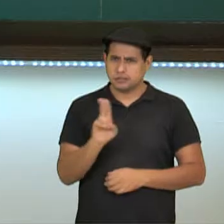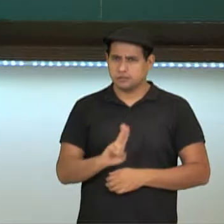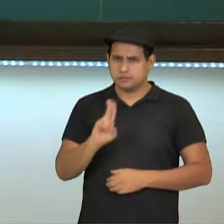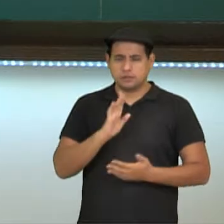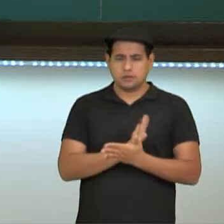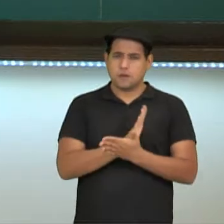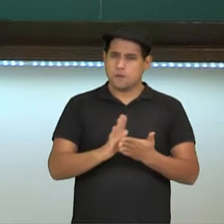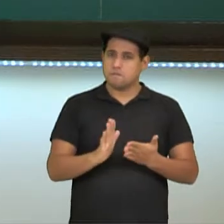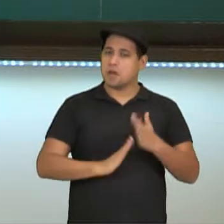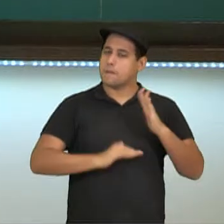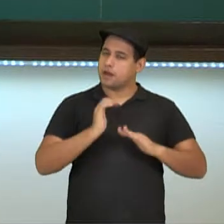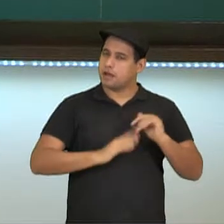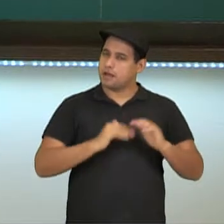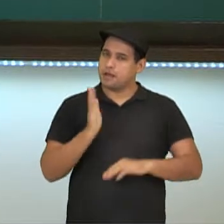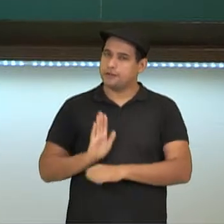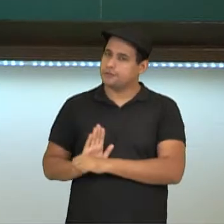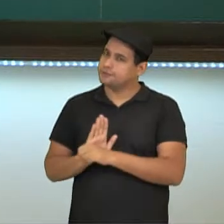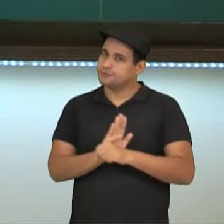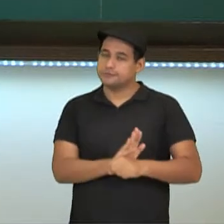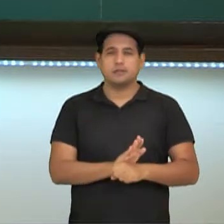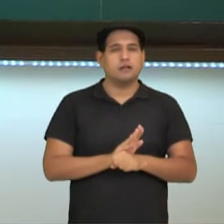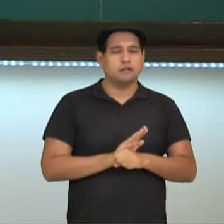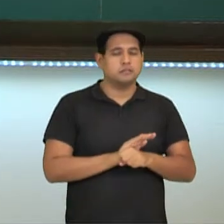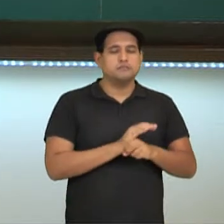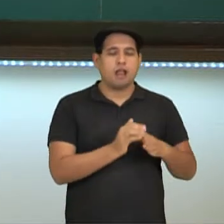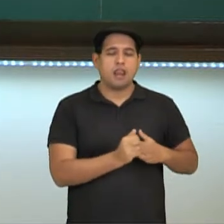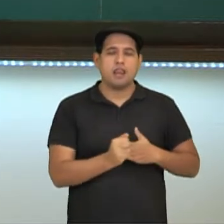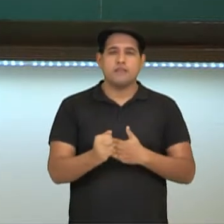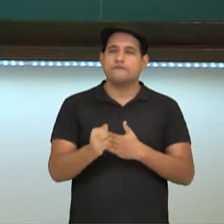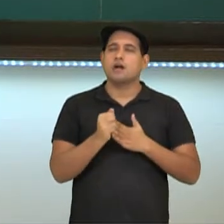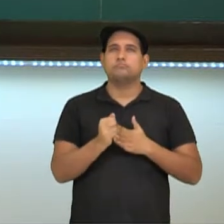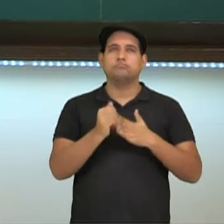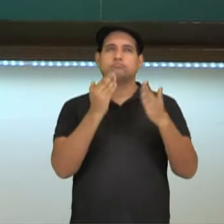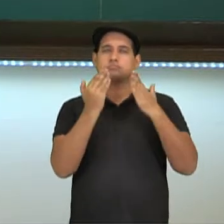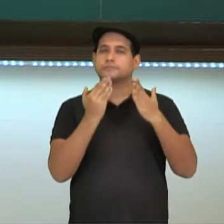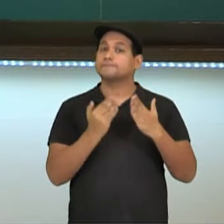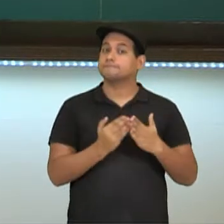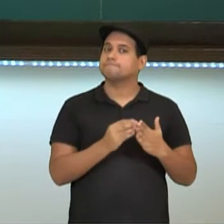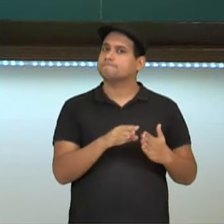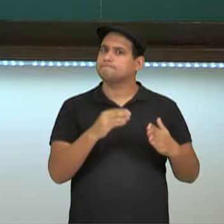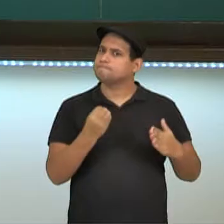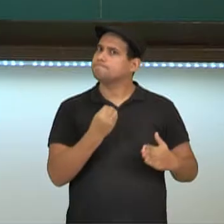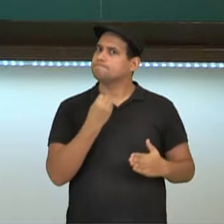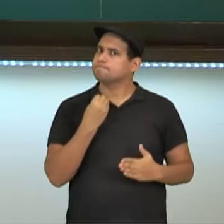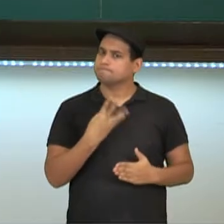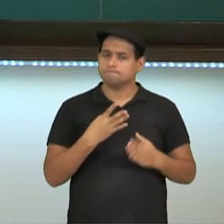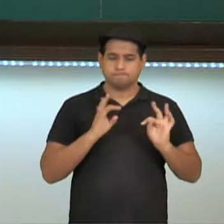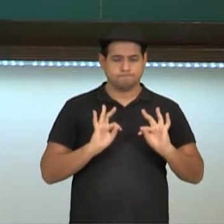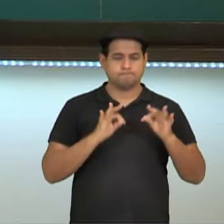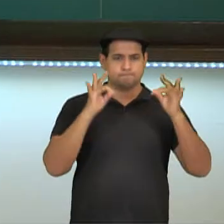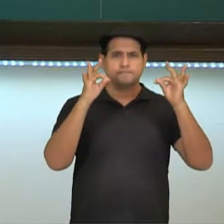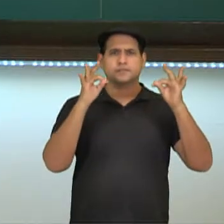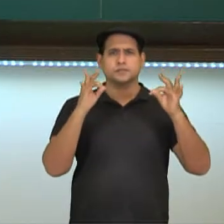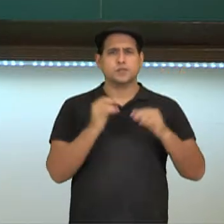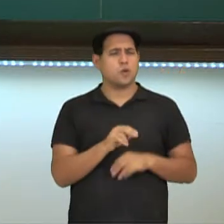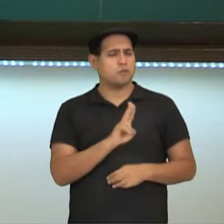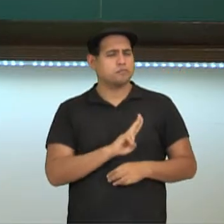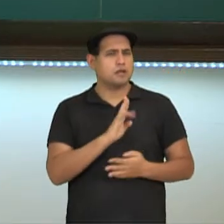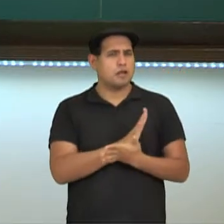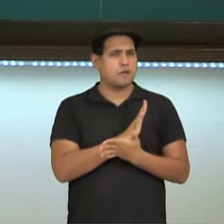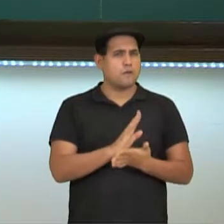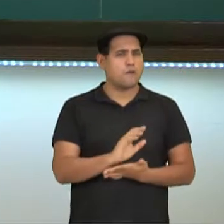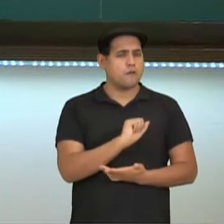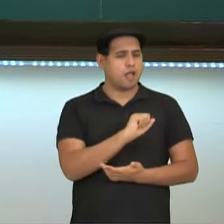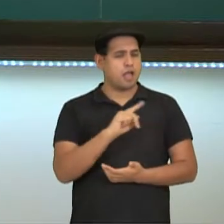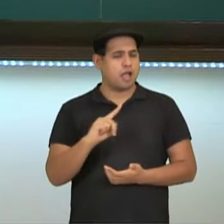algum praticante ajudando a guiar essa meditação? Se beneficiaram da tecnologia, usaram algum